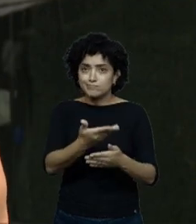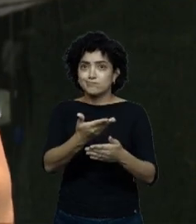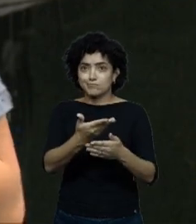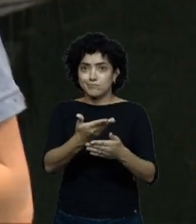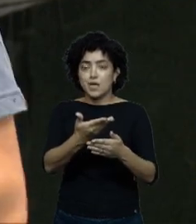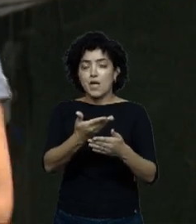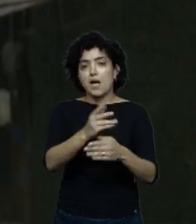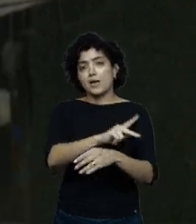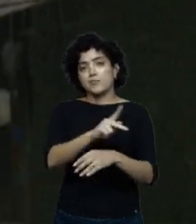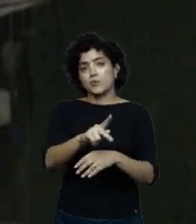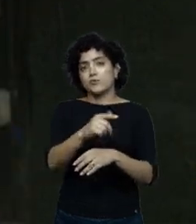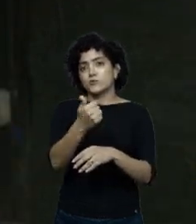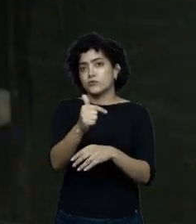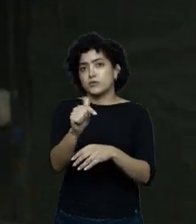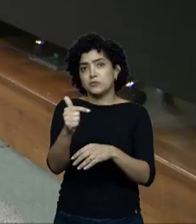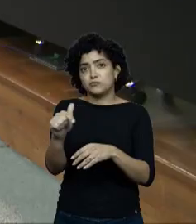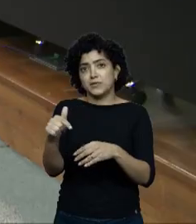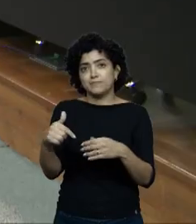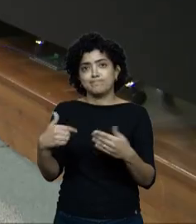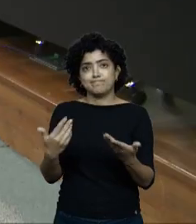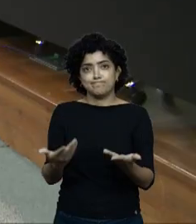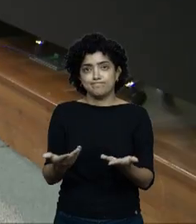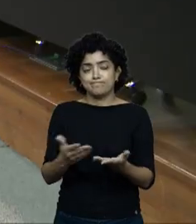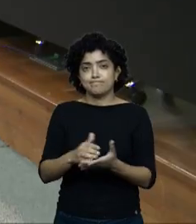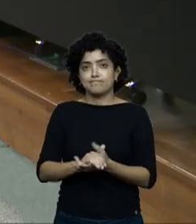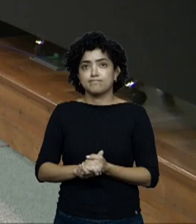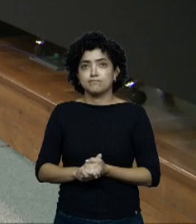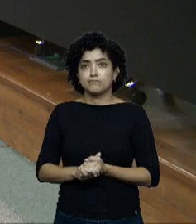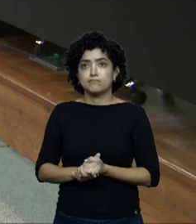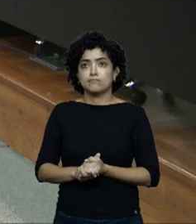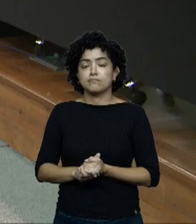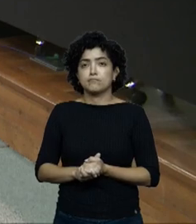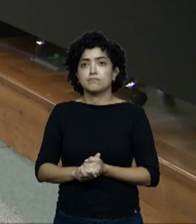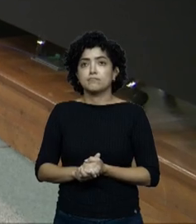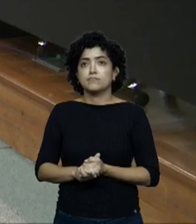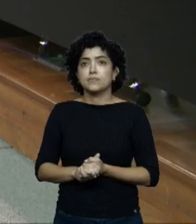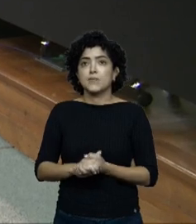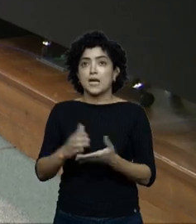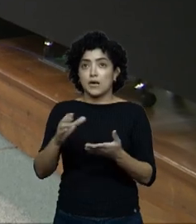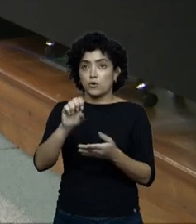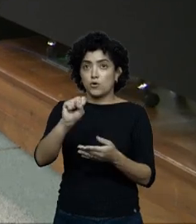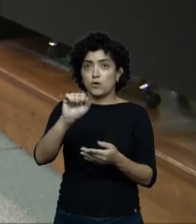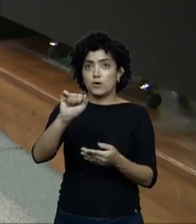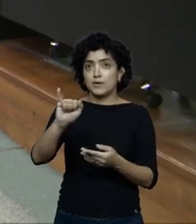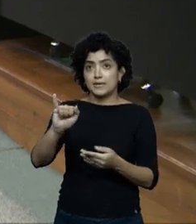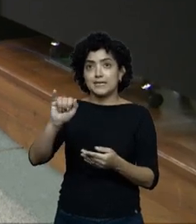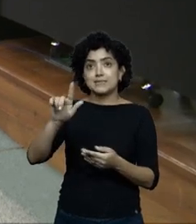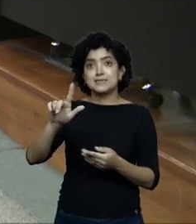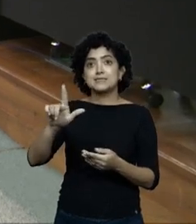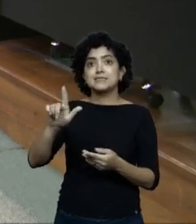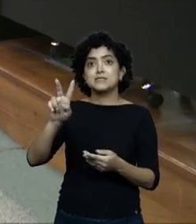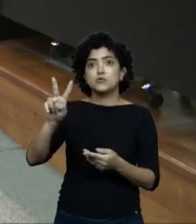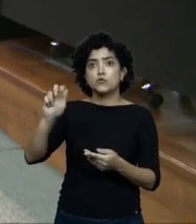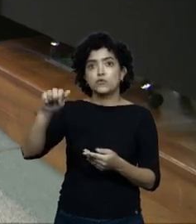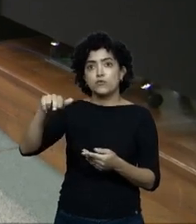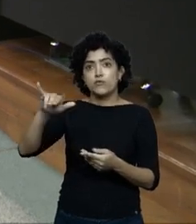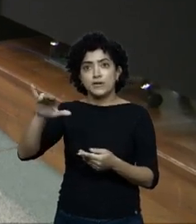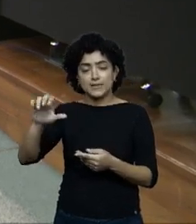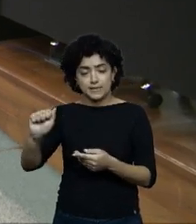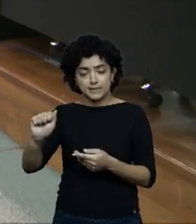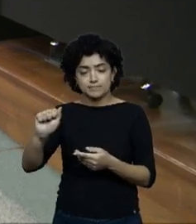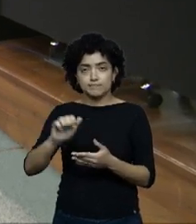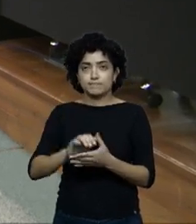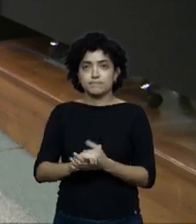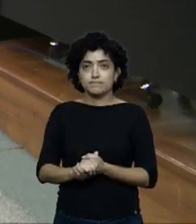Março sem professores Obrigada Jack Oi Silvânia depois a Janete de Criciúma e